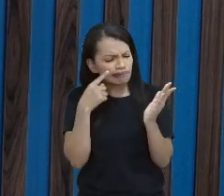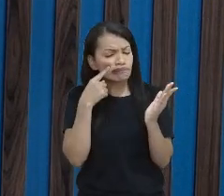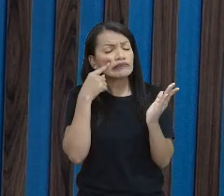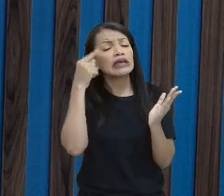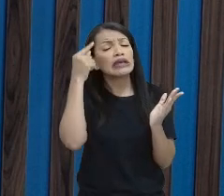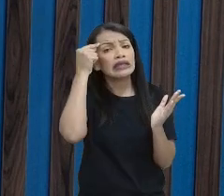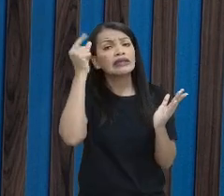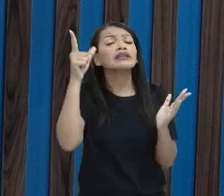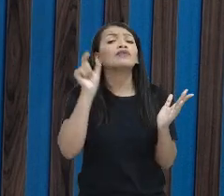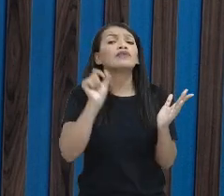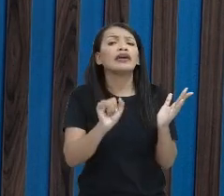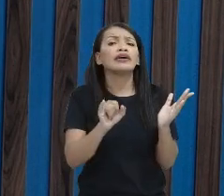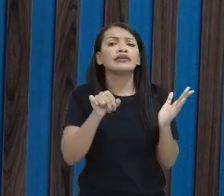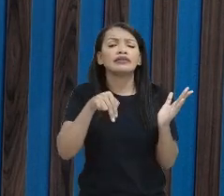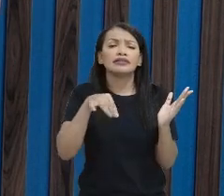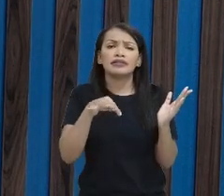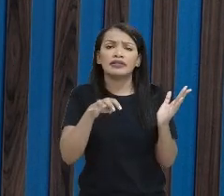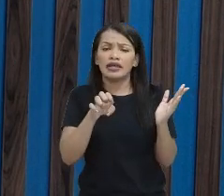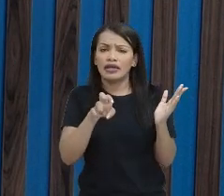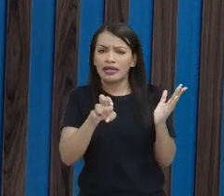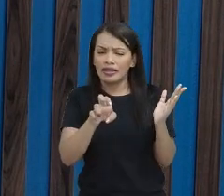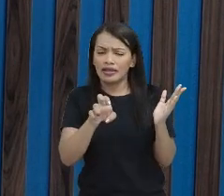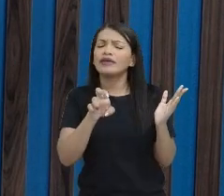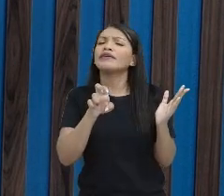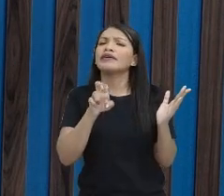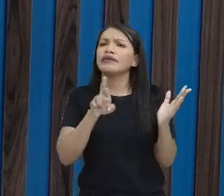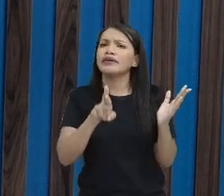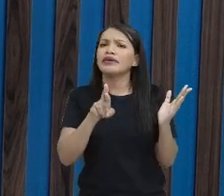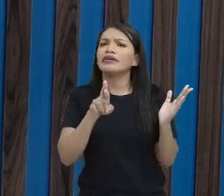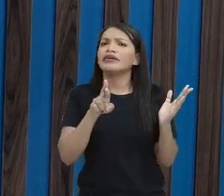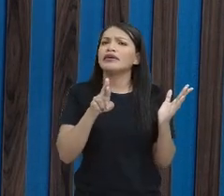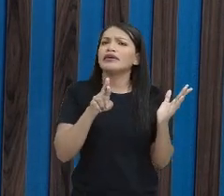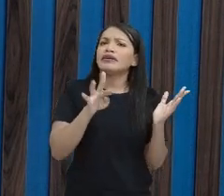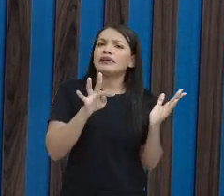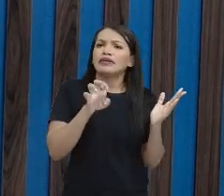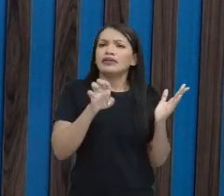intertextualidade, ele precisa saber a que texto está fazendo